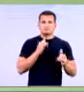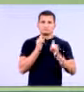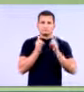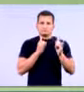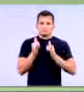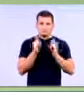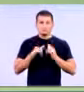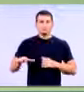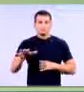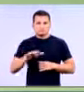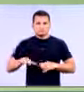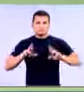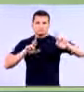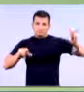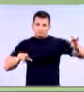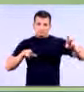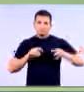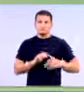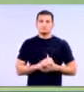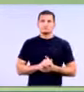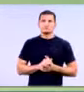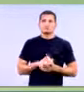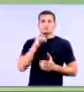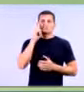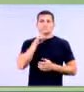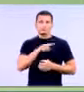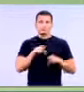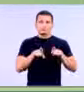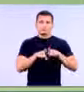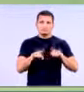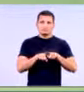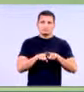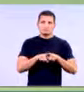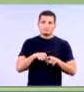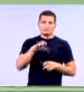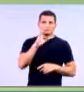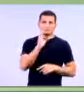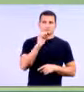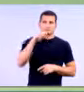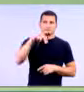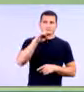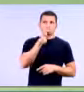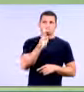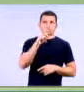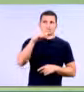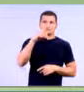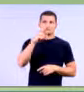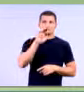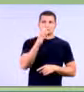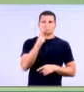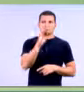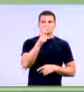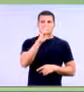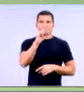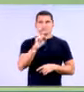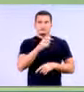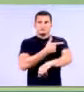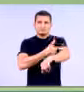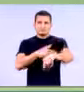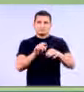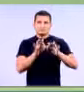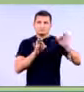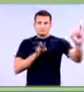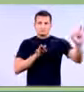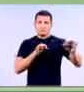e tempos diversos. Nós vimos também que existem algumas concepções de educação à distância.